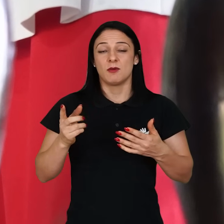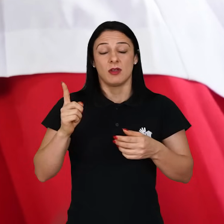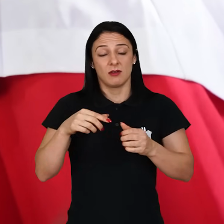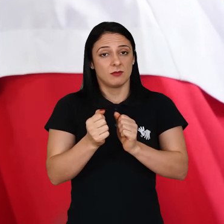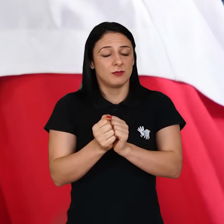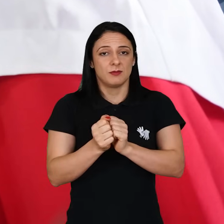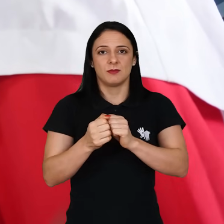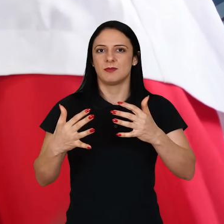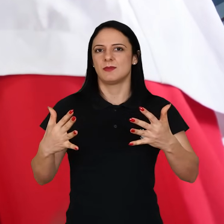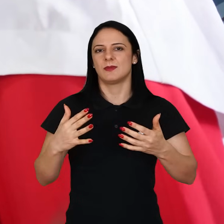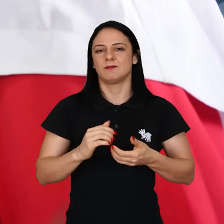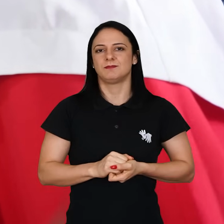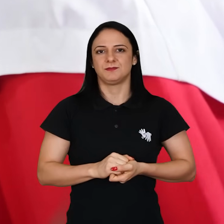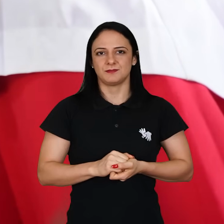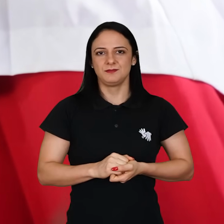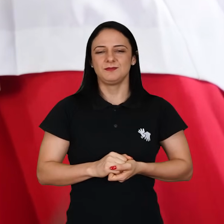Maurício foi um milagre.